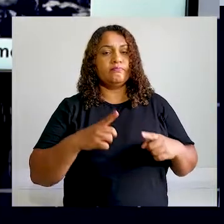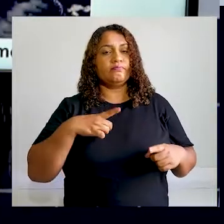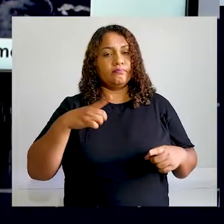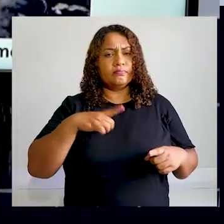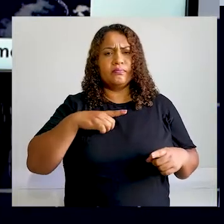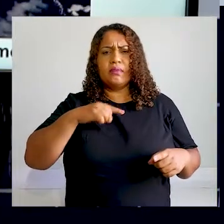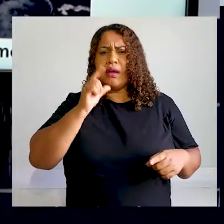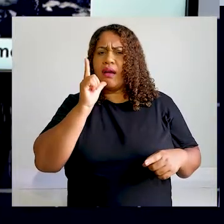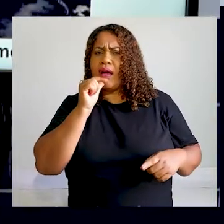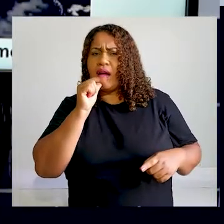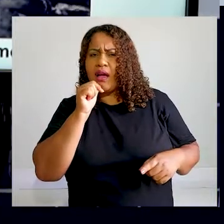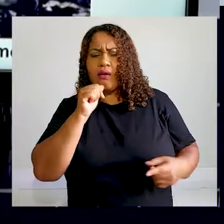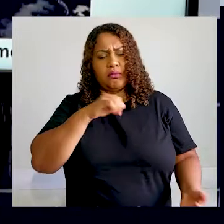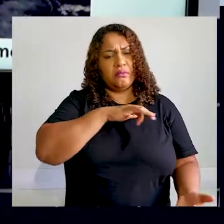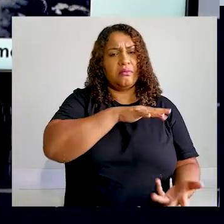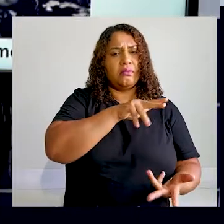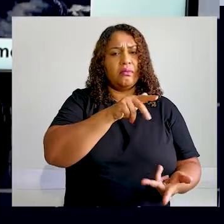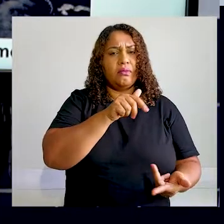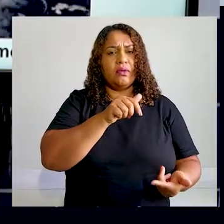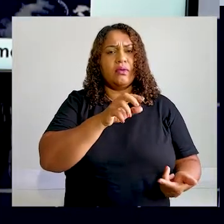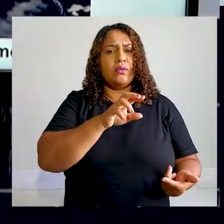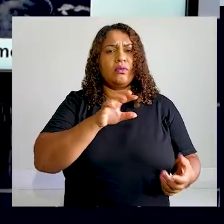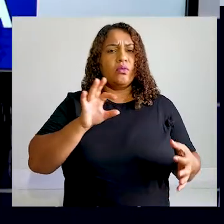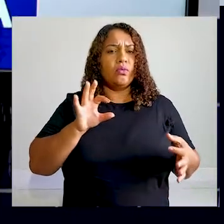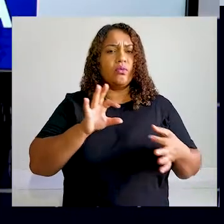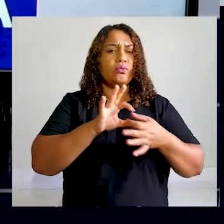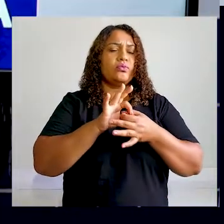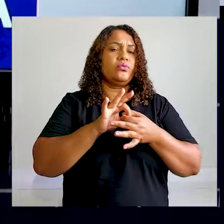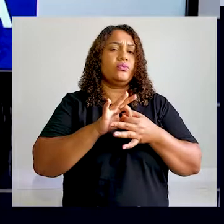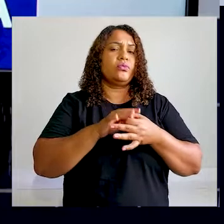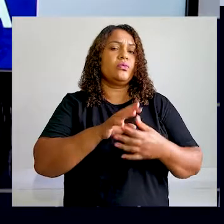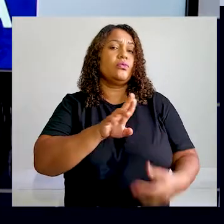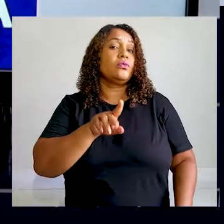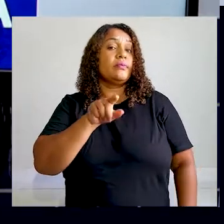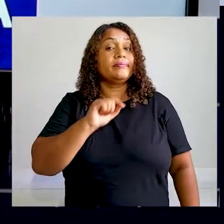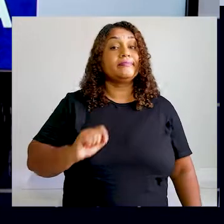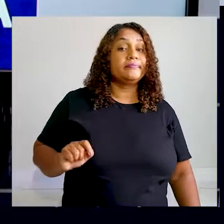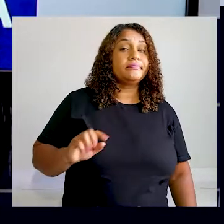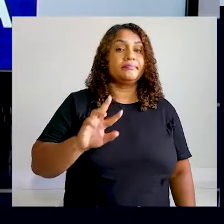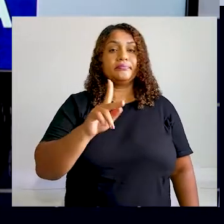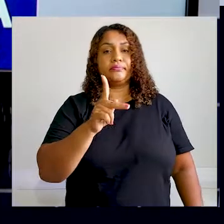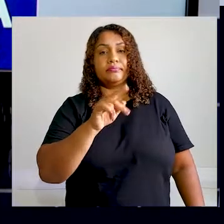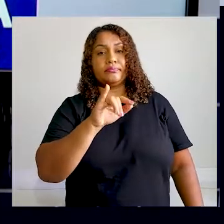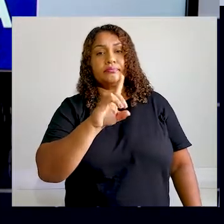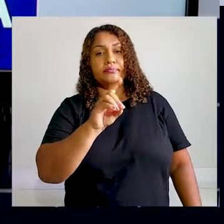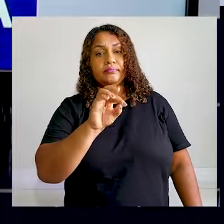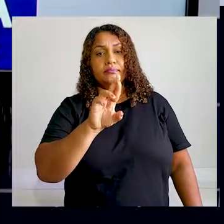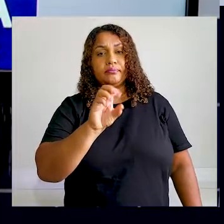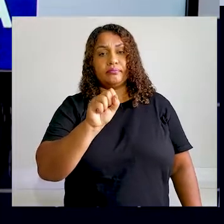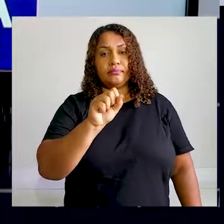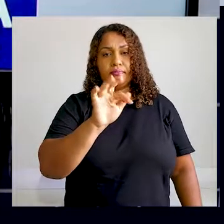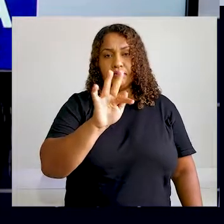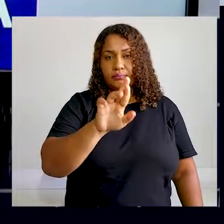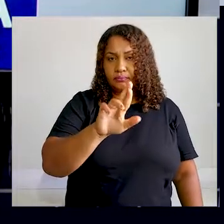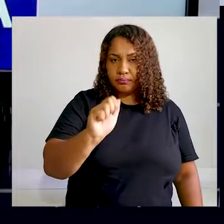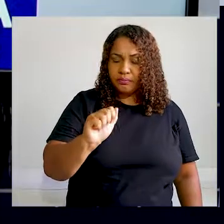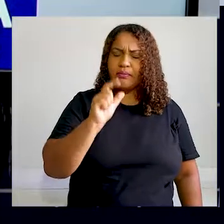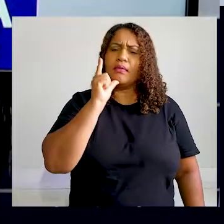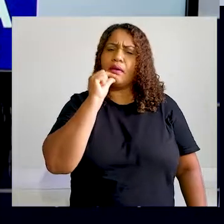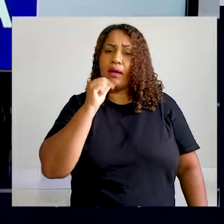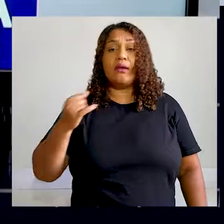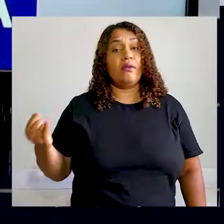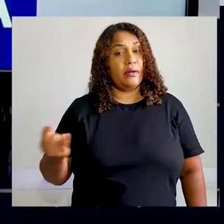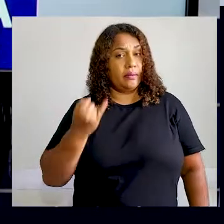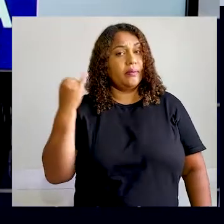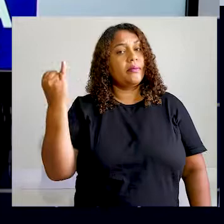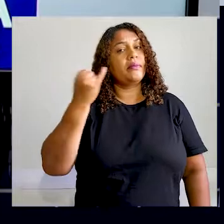formam uma grande massa de água no planeta que nós chamamos de hidrosfera. Pois é, a água